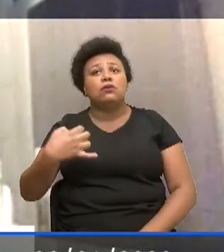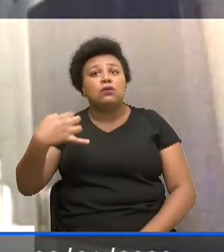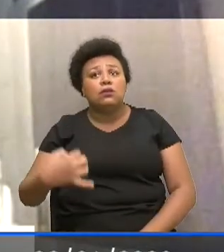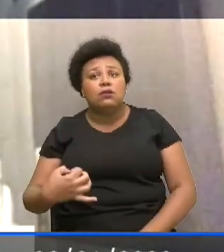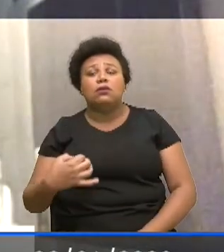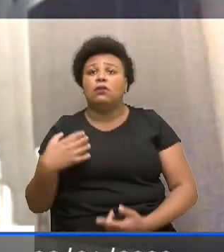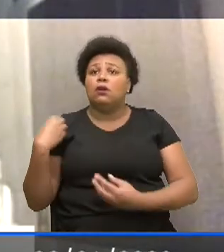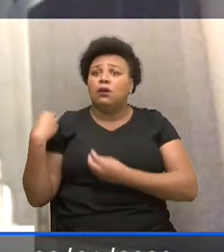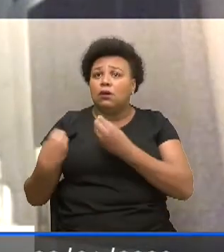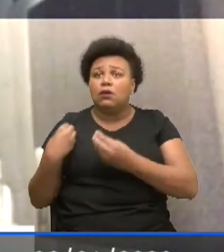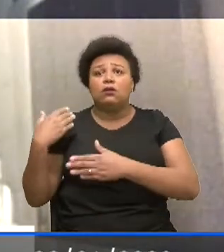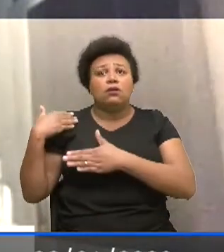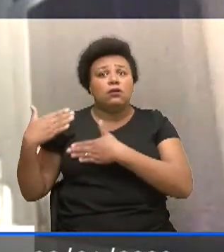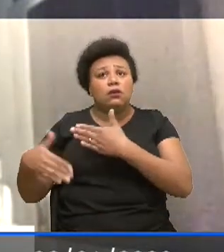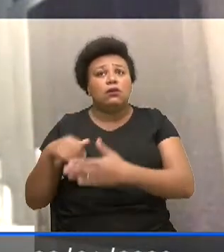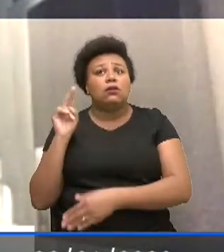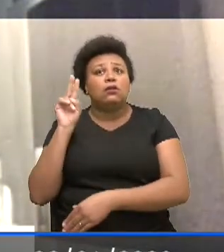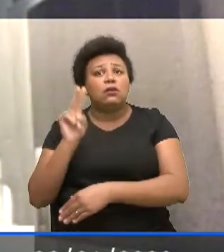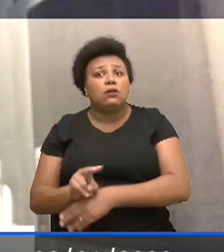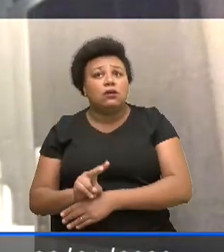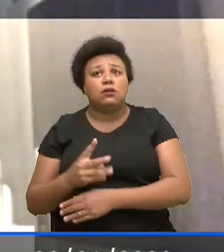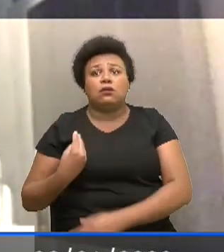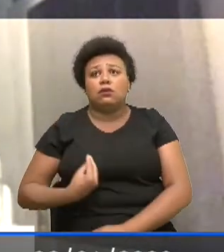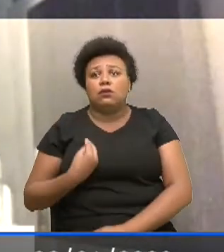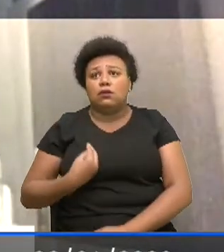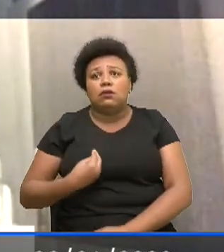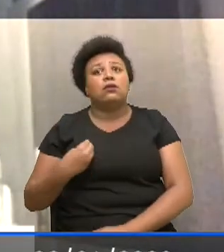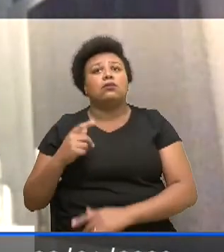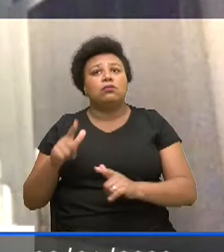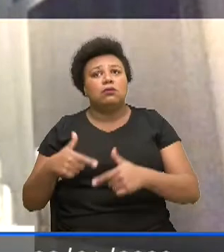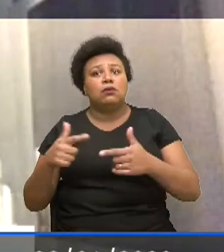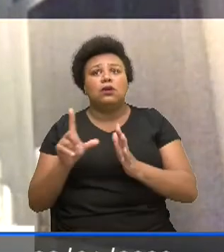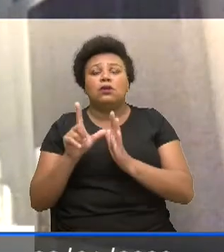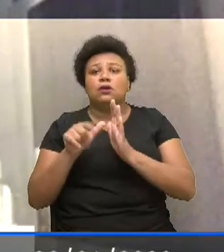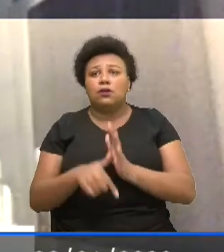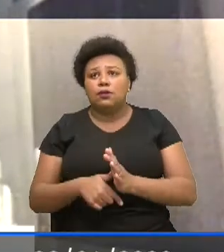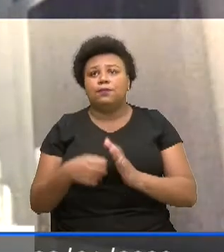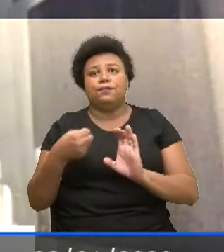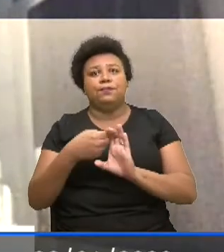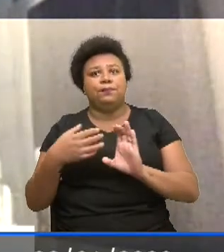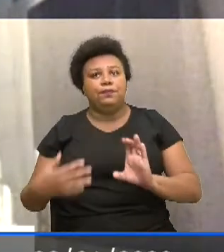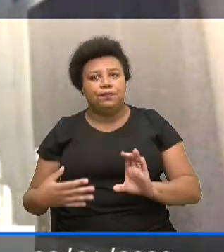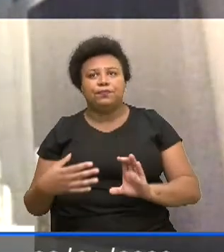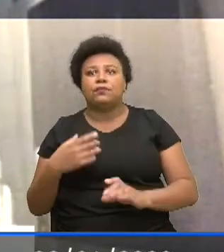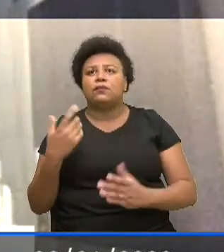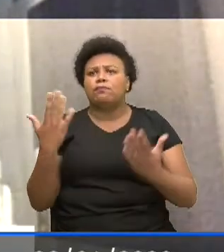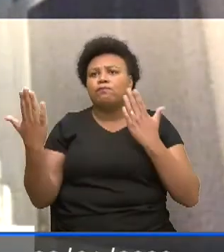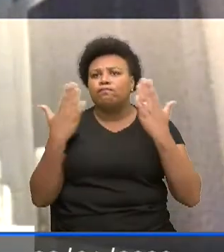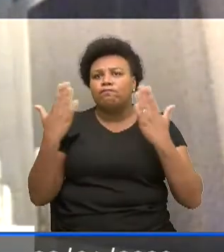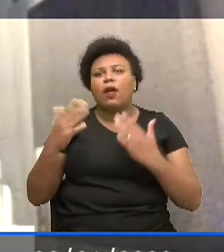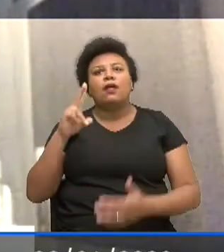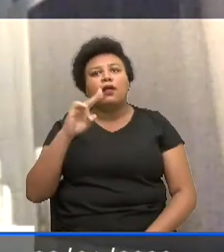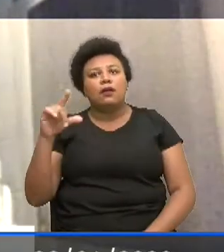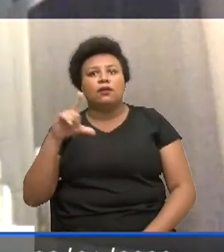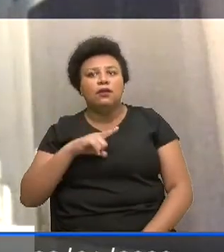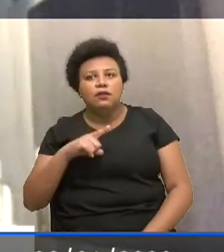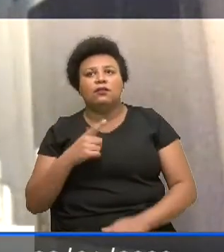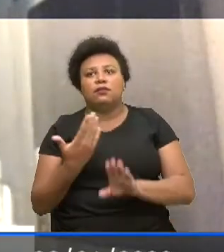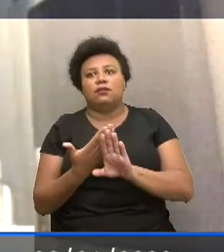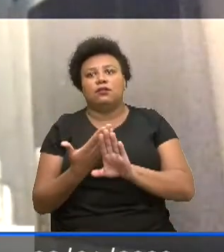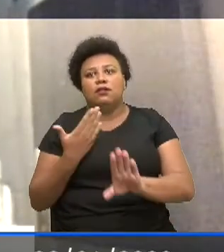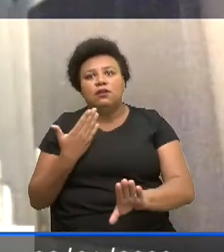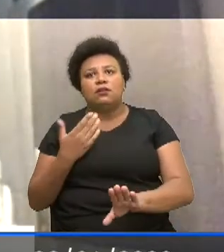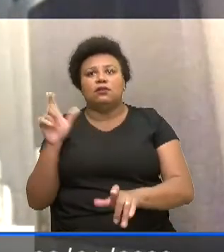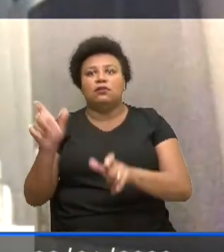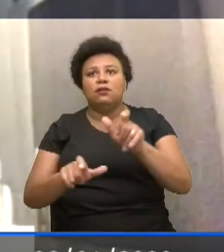algum procedimento de vigilância ativa para, após a caracterização do suspeito, haver, então, o afastamento